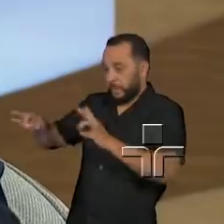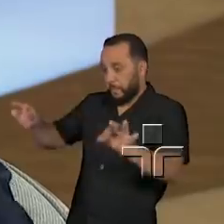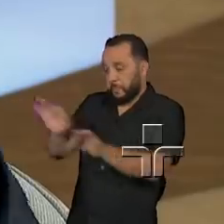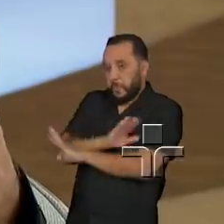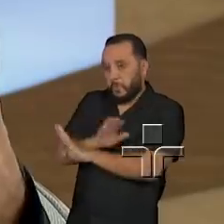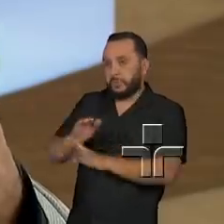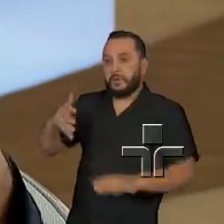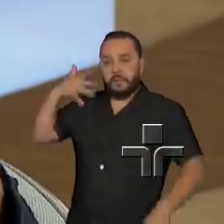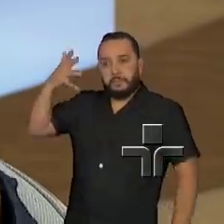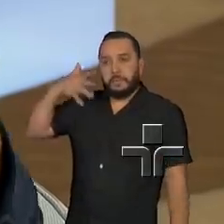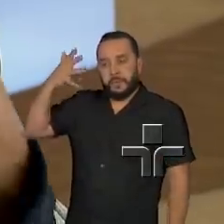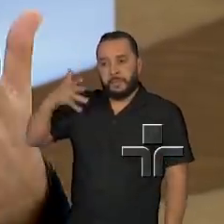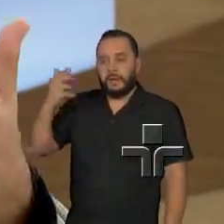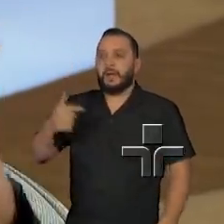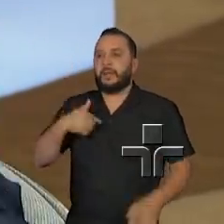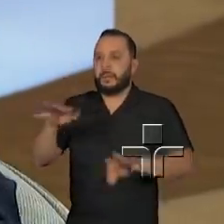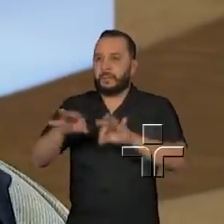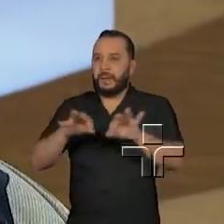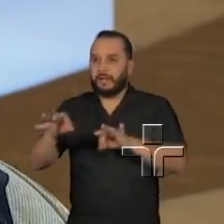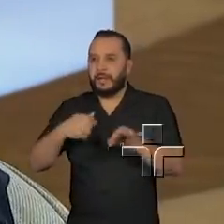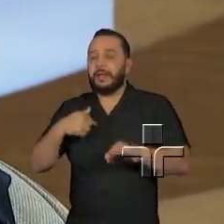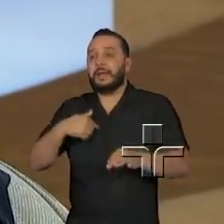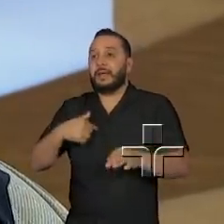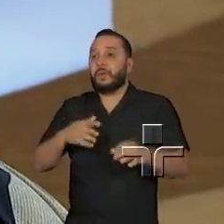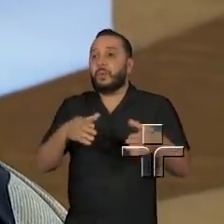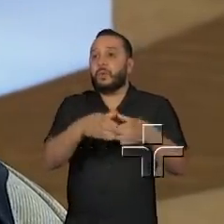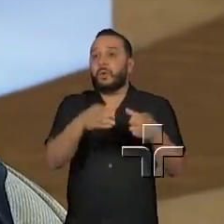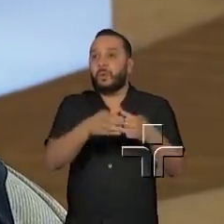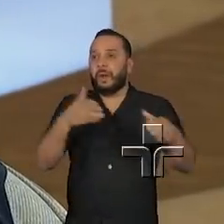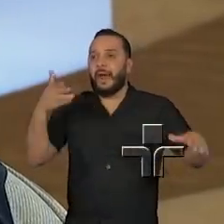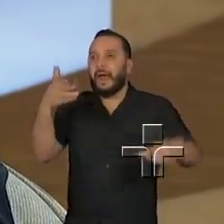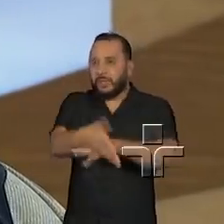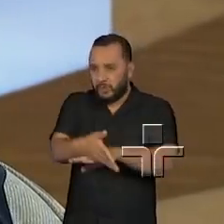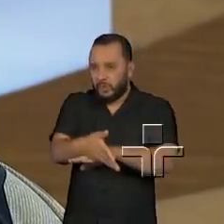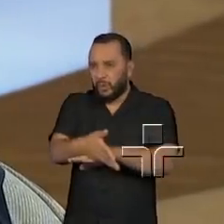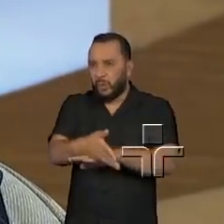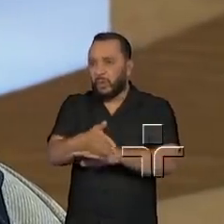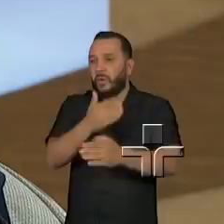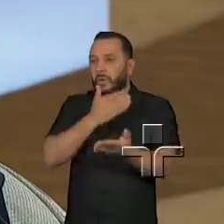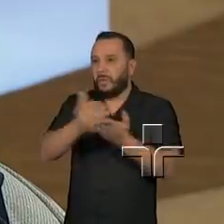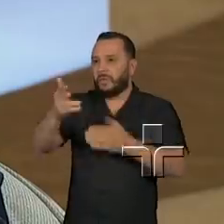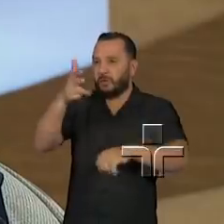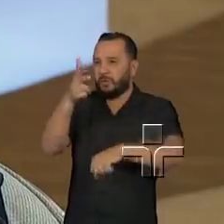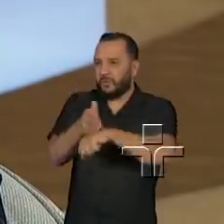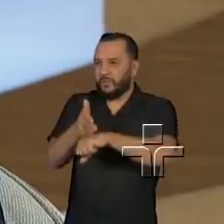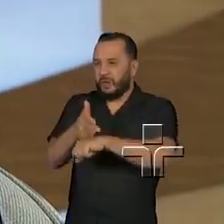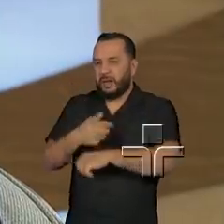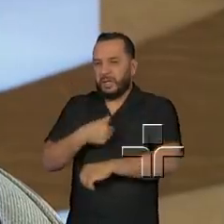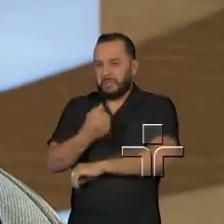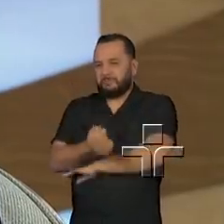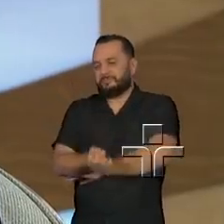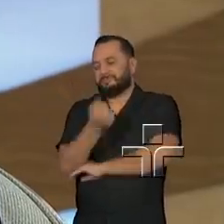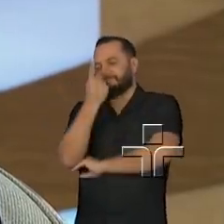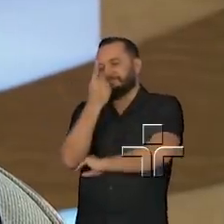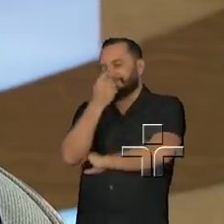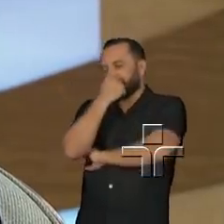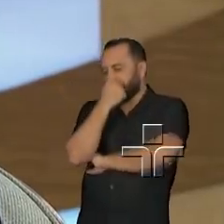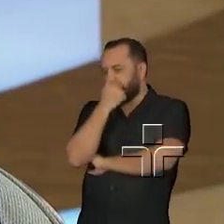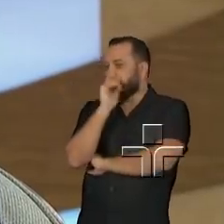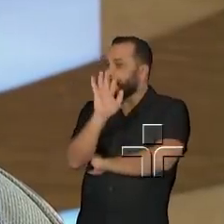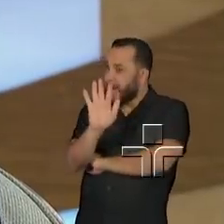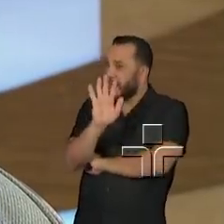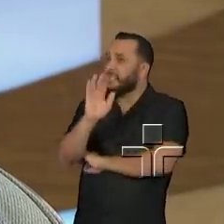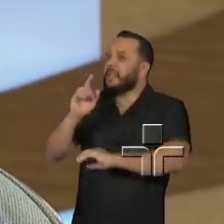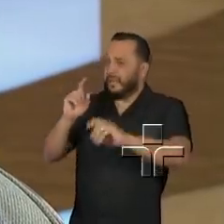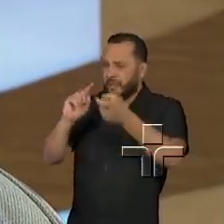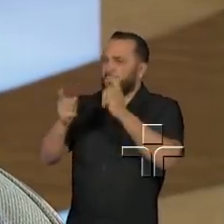falar, eles entraram e começaram a filmar. Eu senti um pouco de estranhamento, mas não muito, porque essa reunião teve